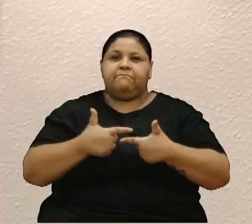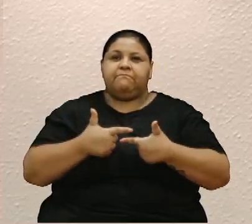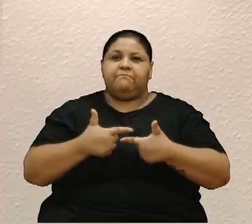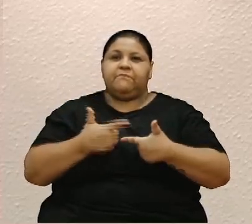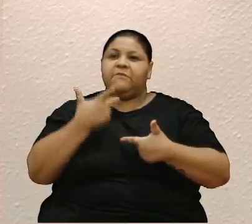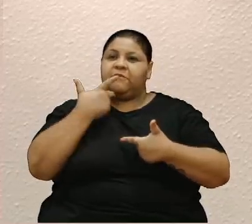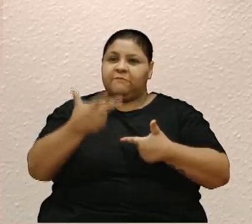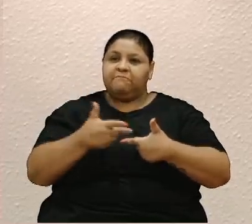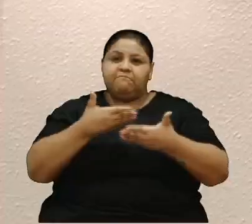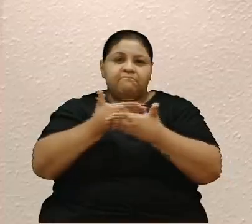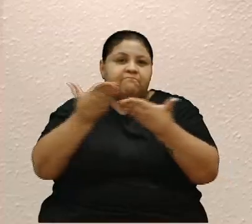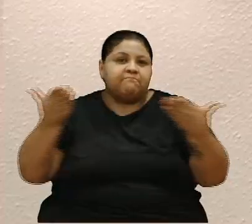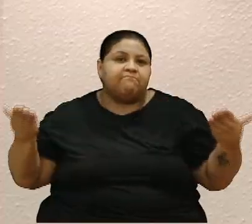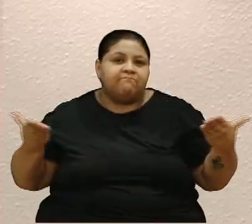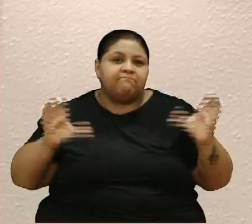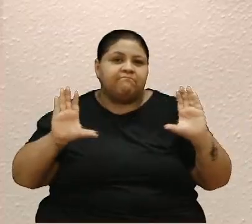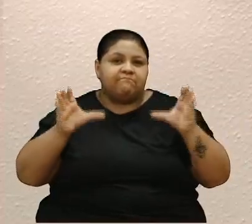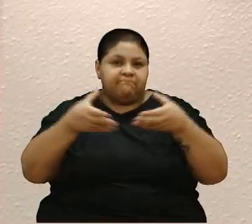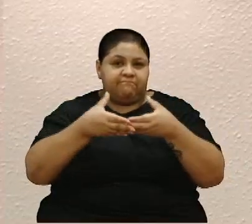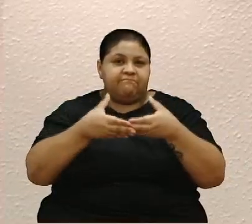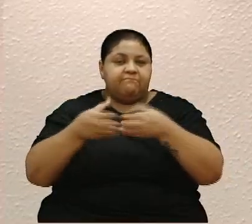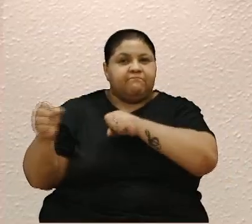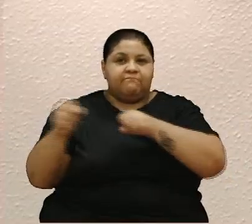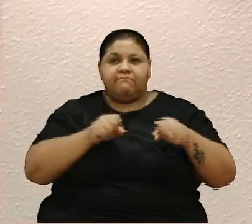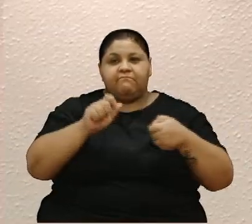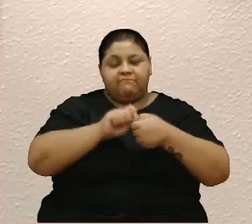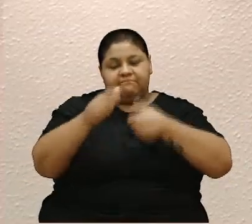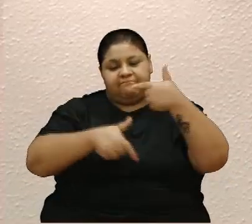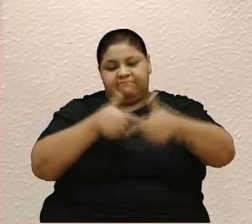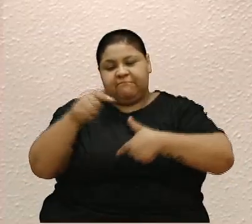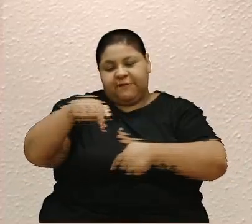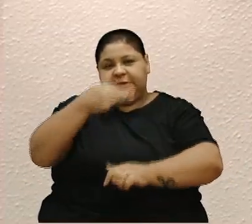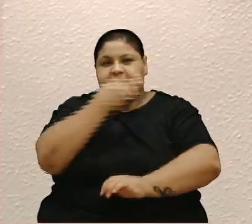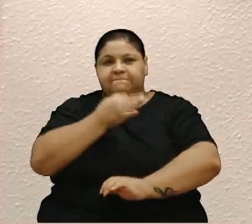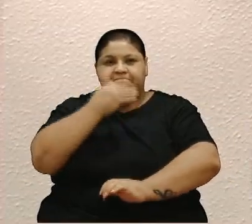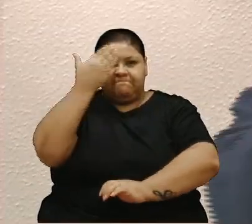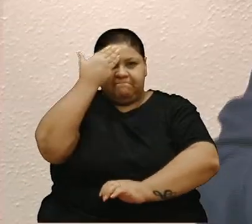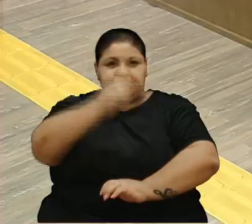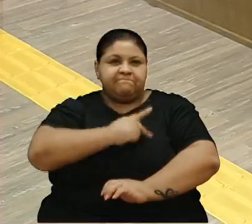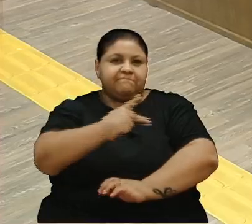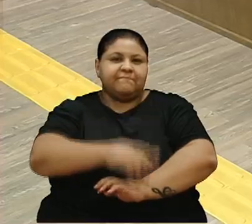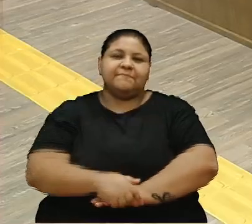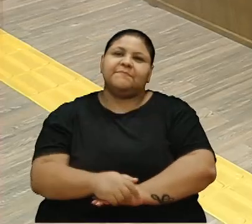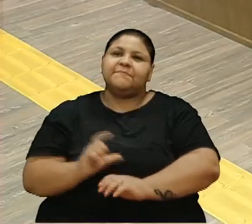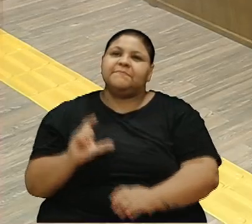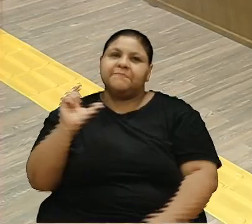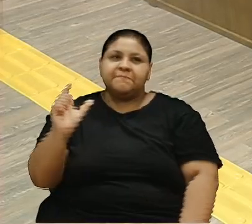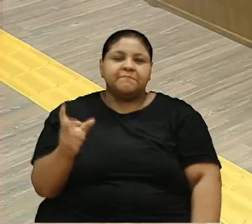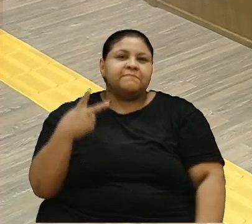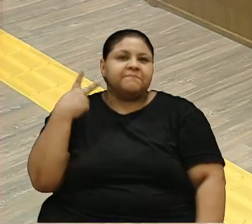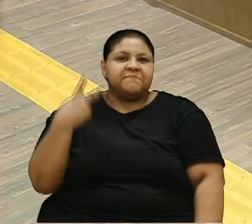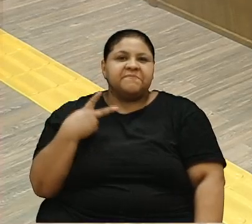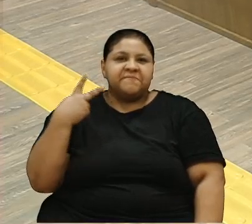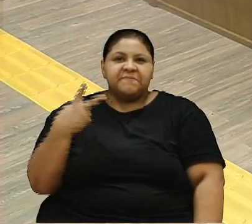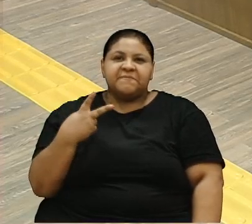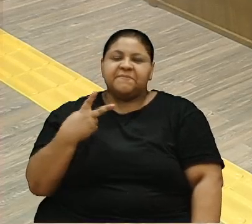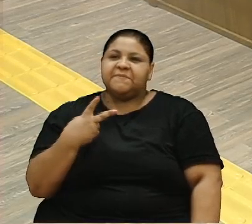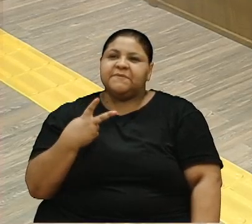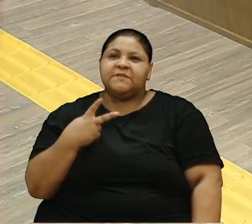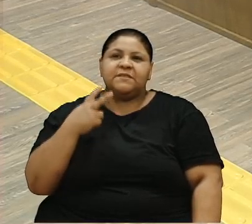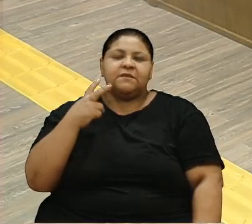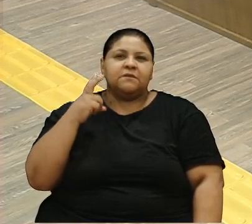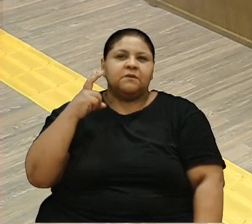dizer que estamos à disposição dessa corporação para que a gente possa fazer um trabalho da nossa cidade. Obrigado, senhor presidente. Obrigado. Com a palavra, vereador Cristiano